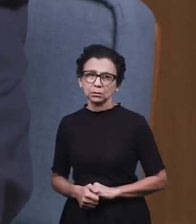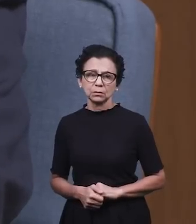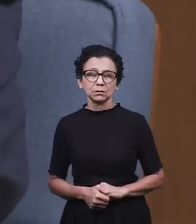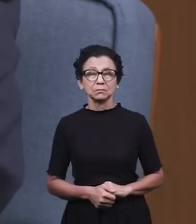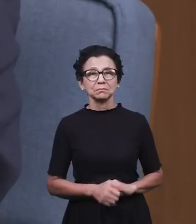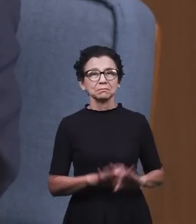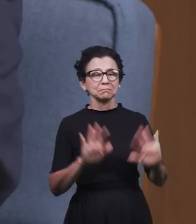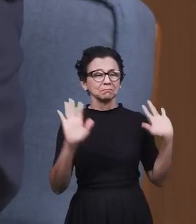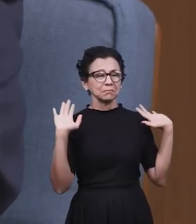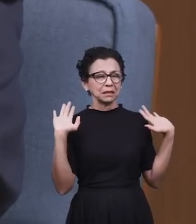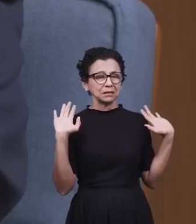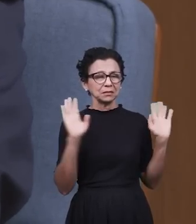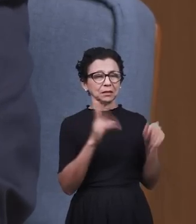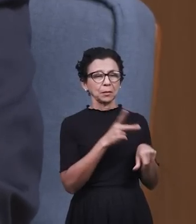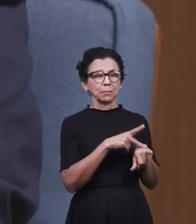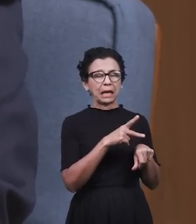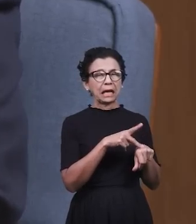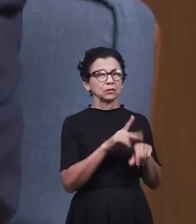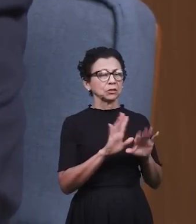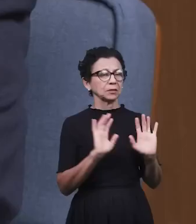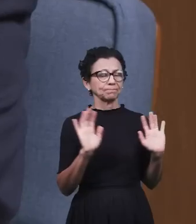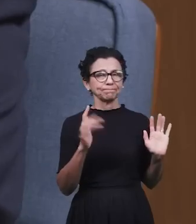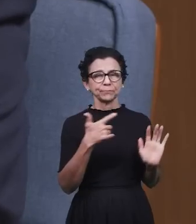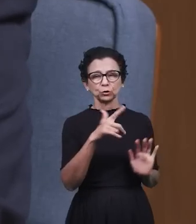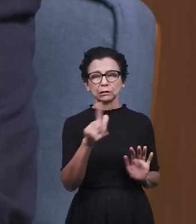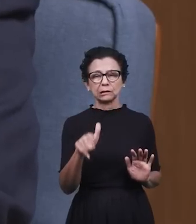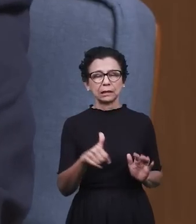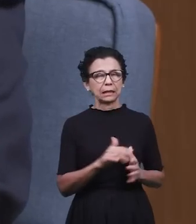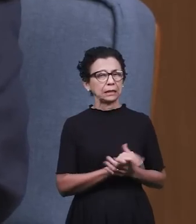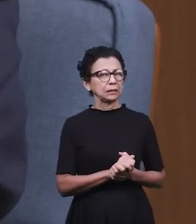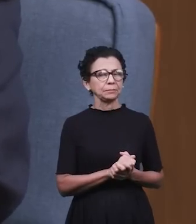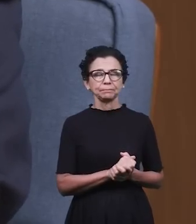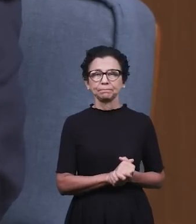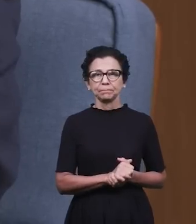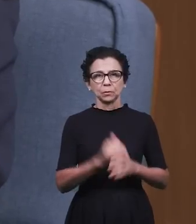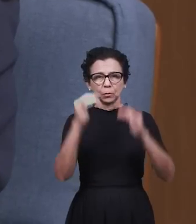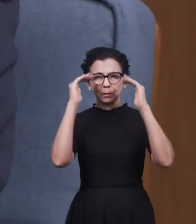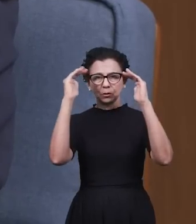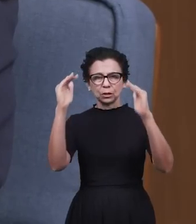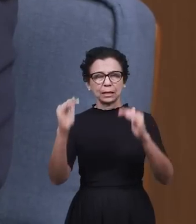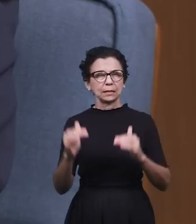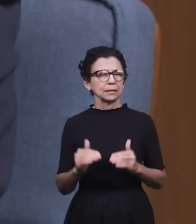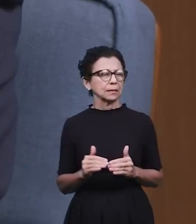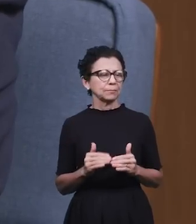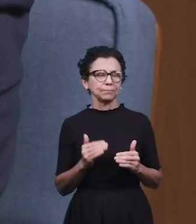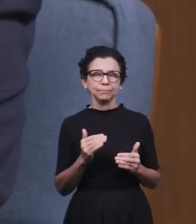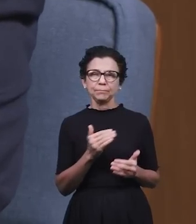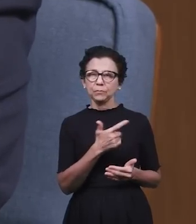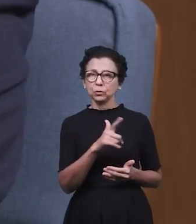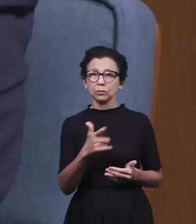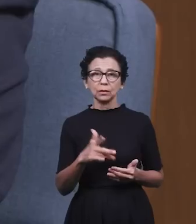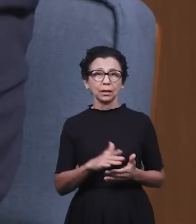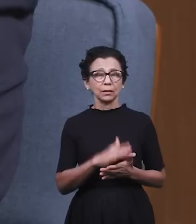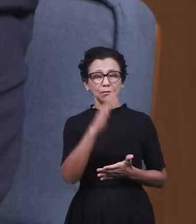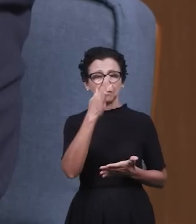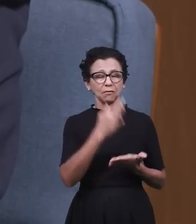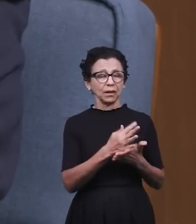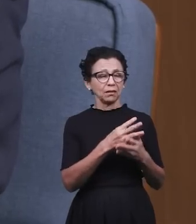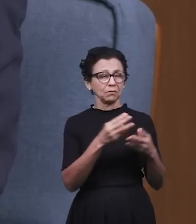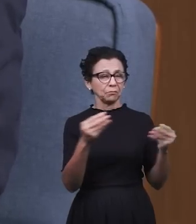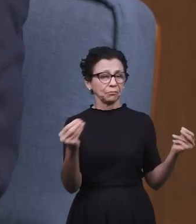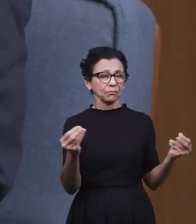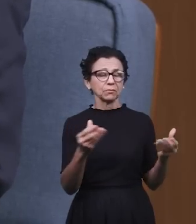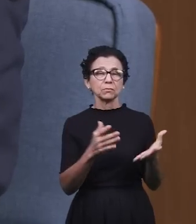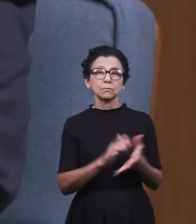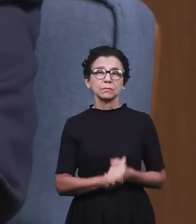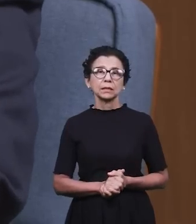sem compromisso com a sua palavra, com o profético, com o espiritual, com a obediência, com o governo de Deus. Então, o Senhor fez essa queixa. Será que